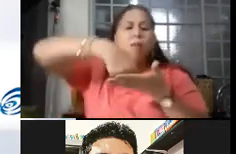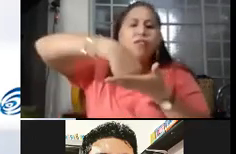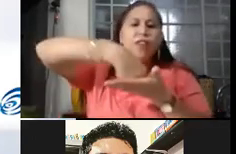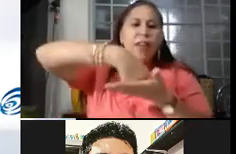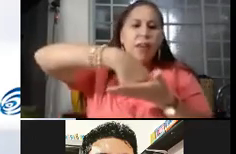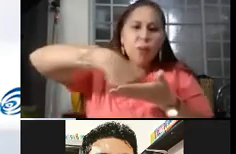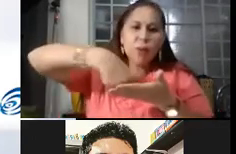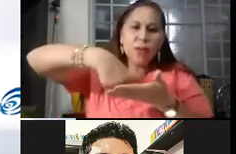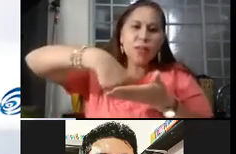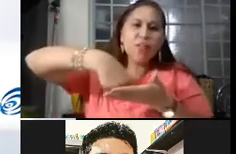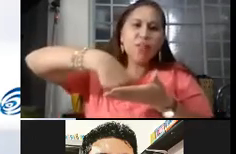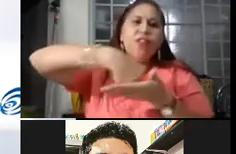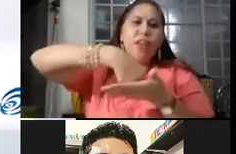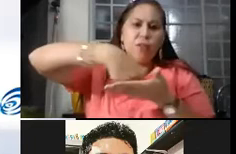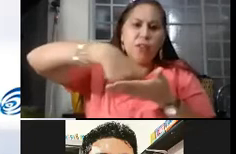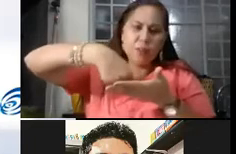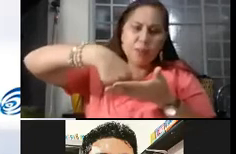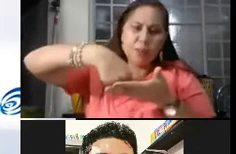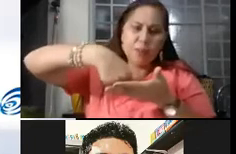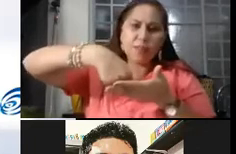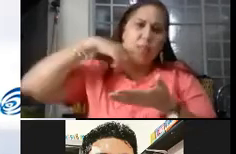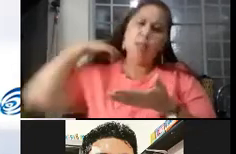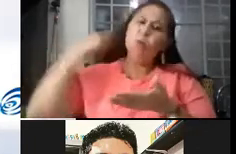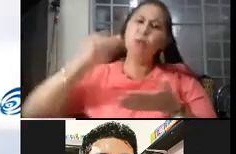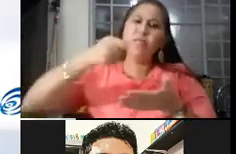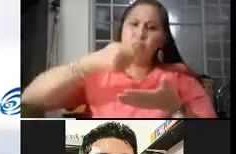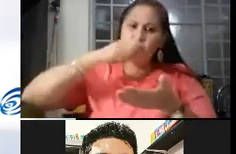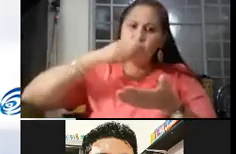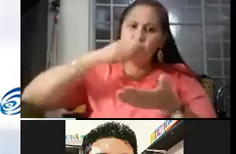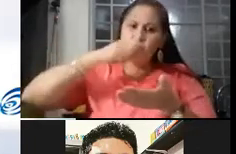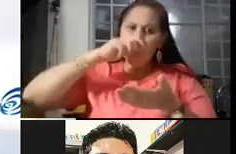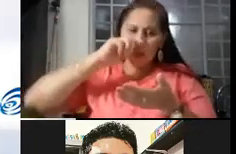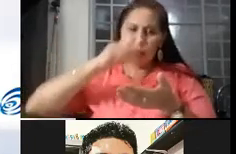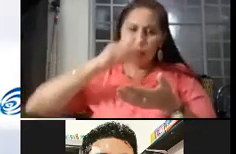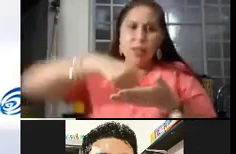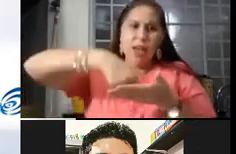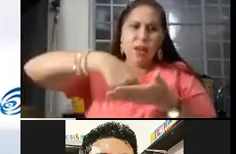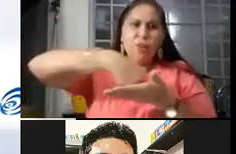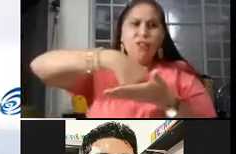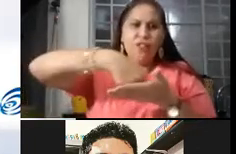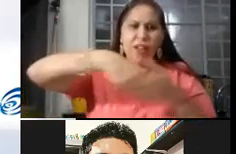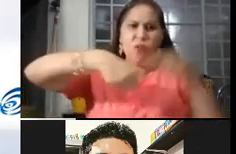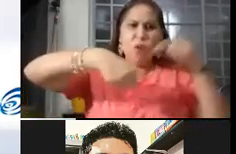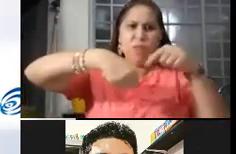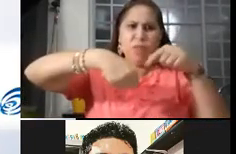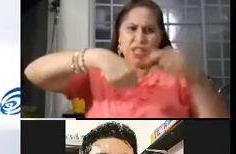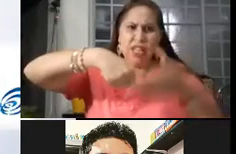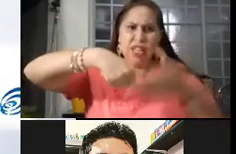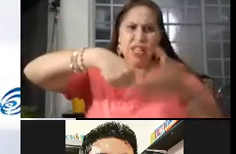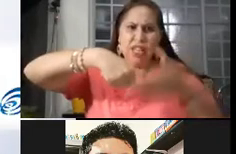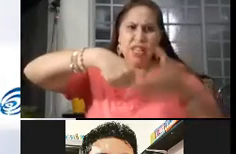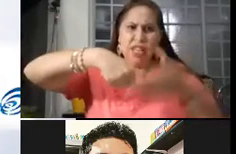Passar com ferro e ferro de passar. O sinal é o mesmo. Agora, o ferro, o